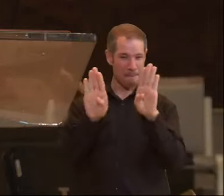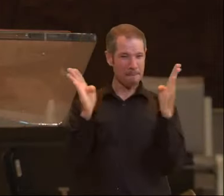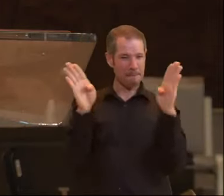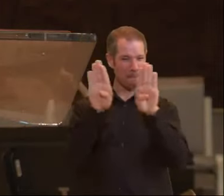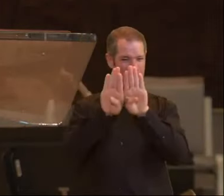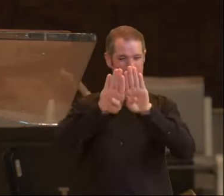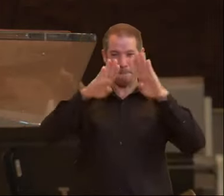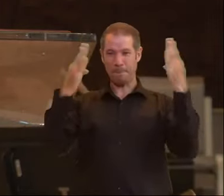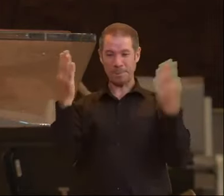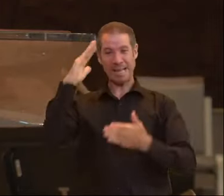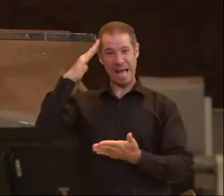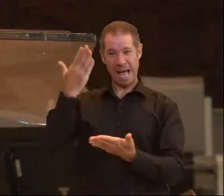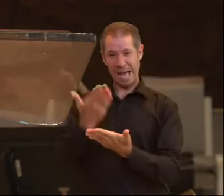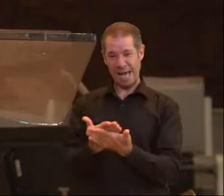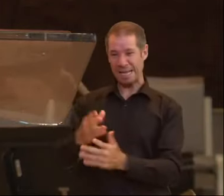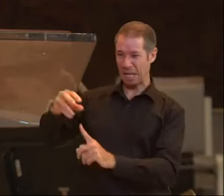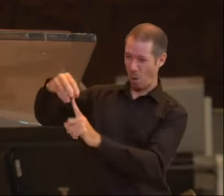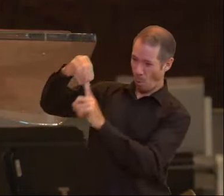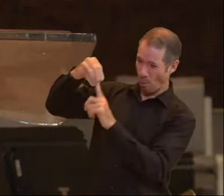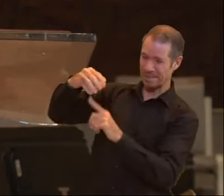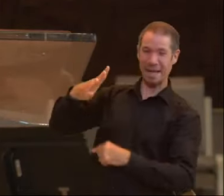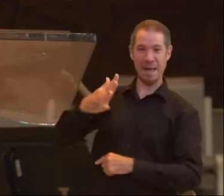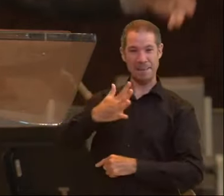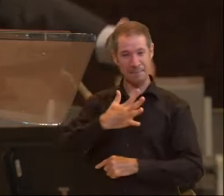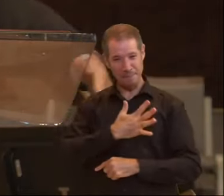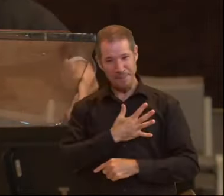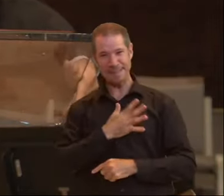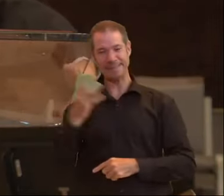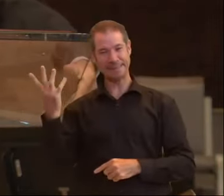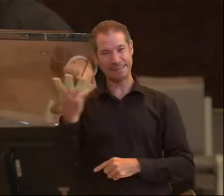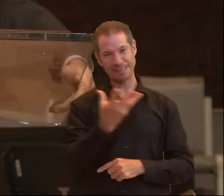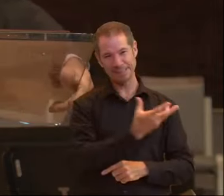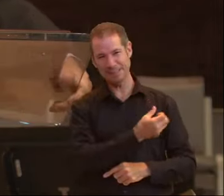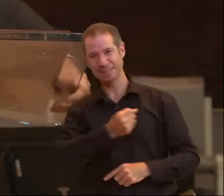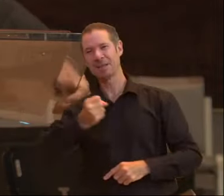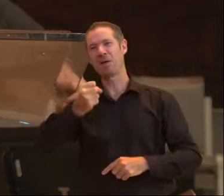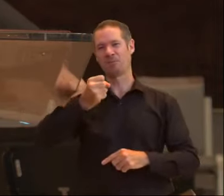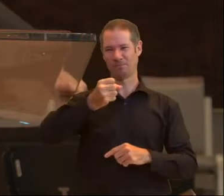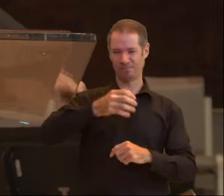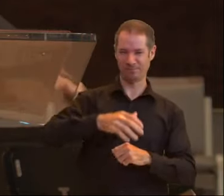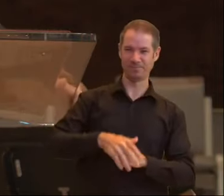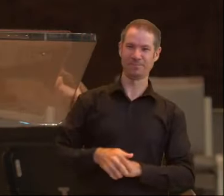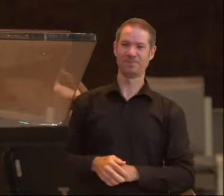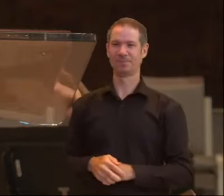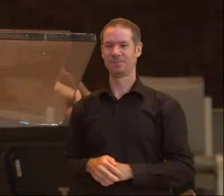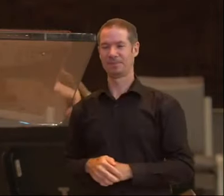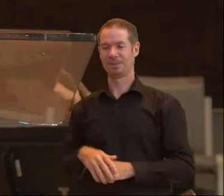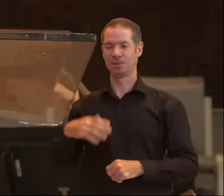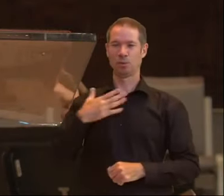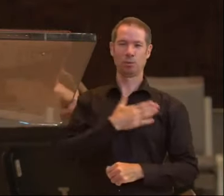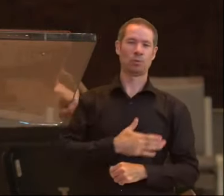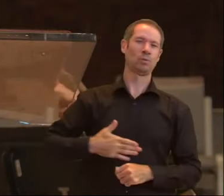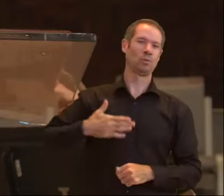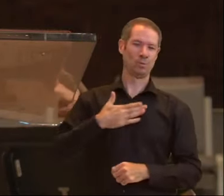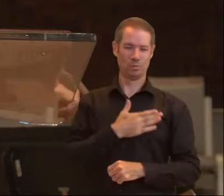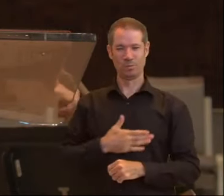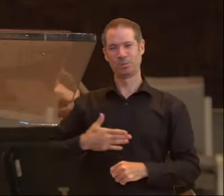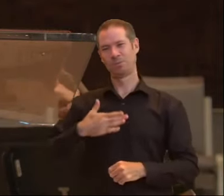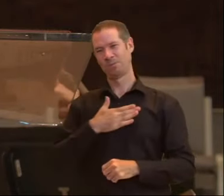mim, unicamente em mim, será salvo. Coisa gostosa.